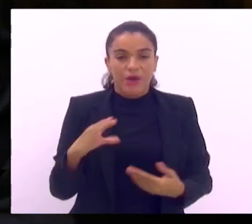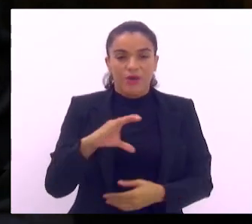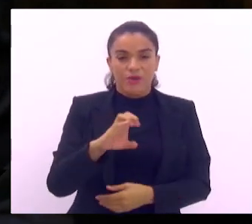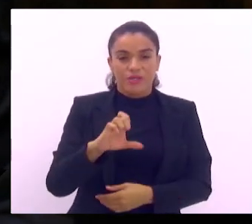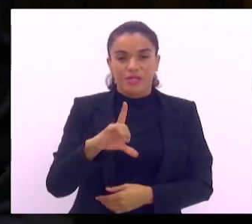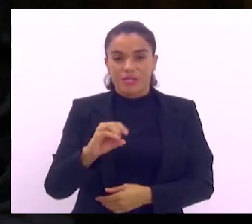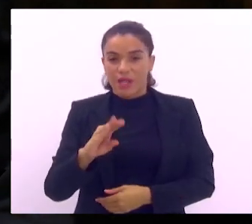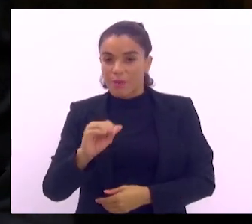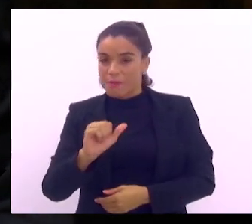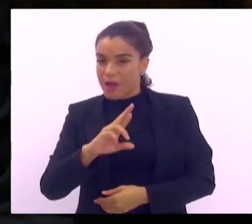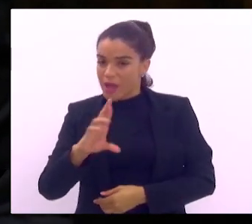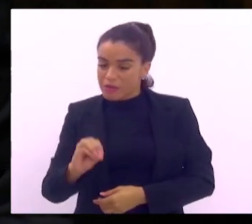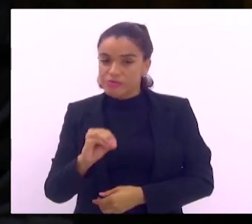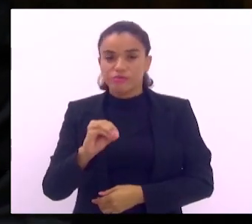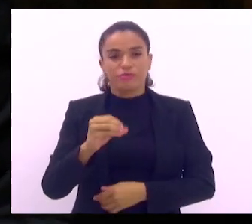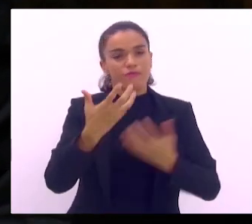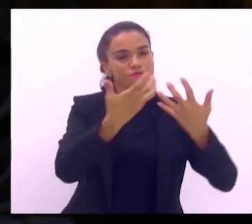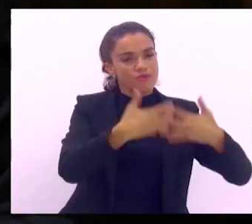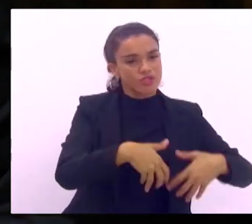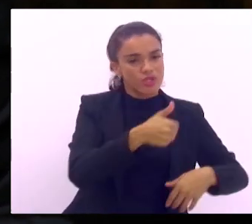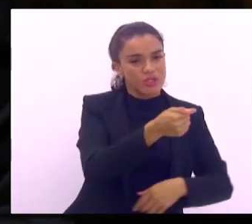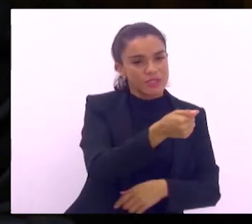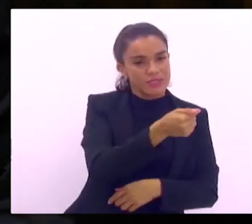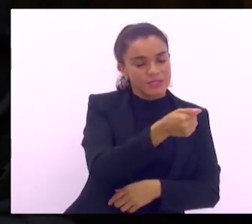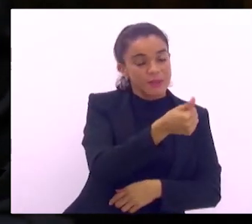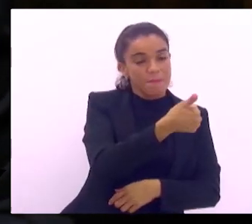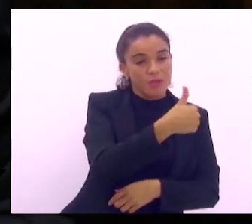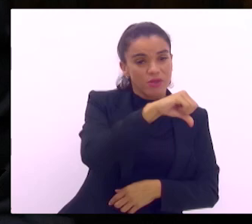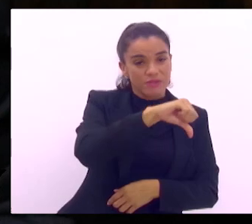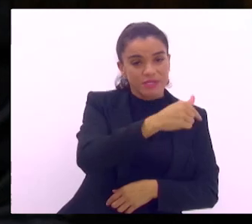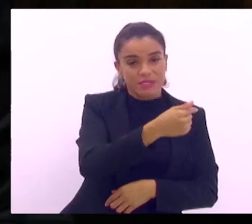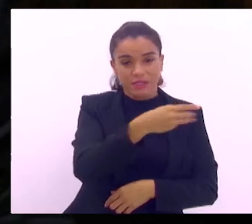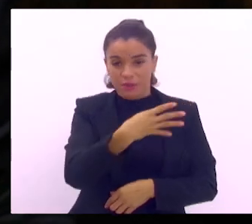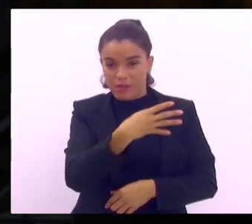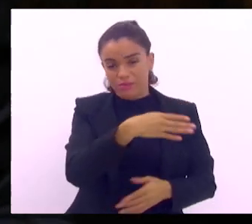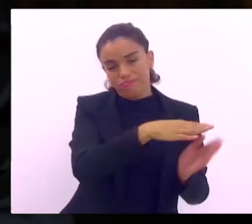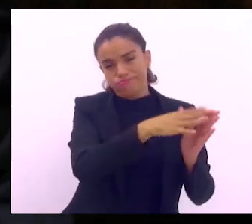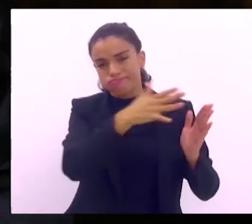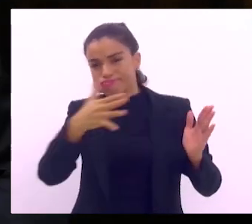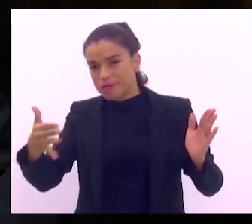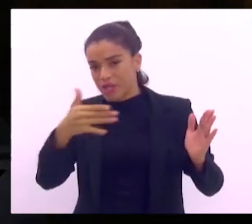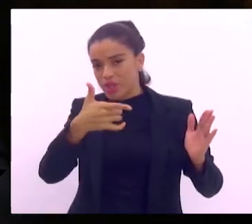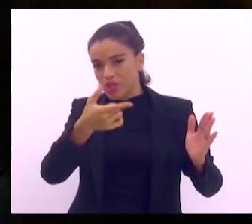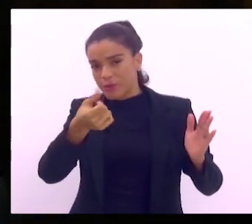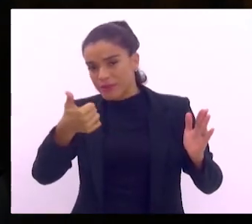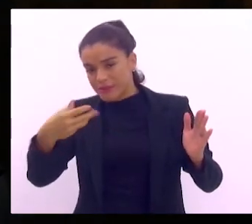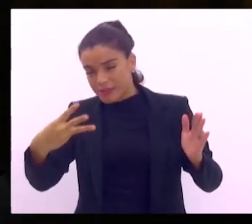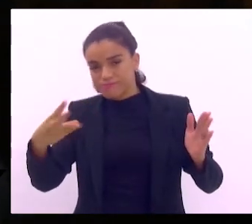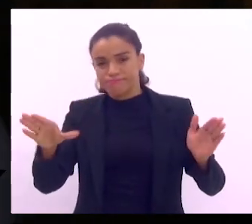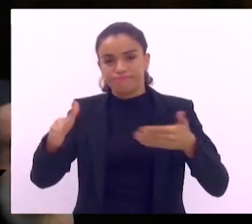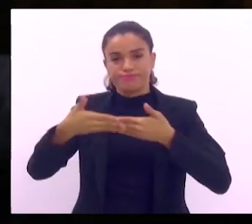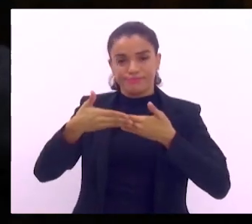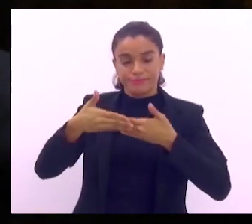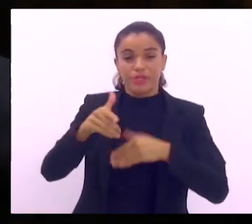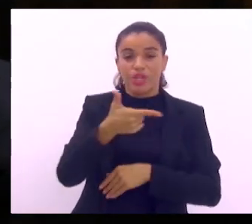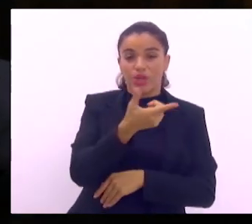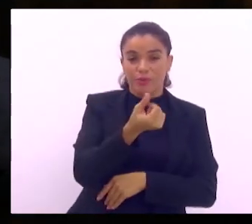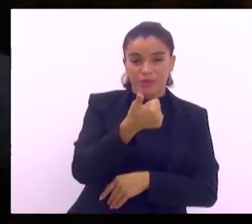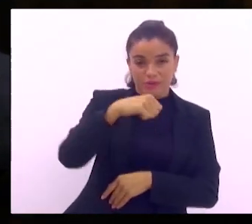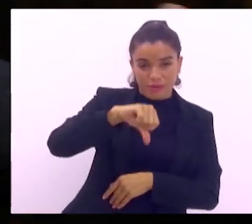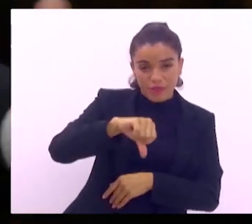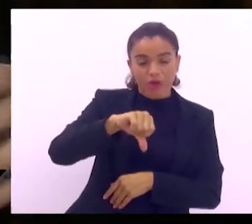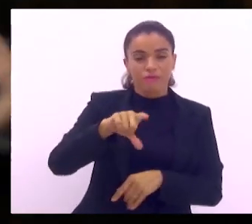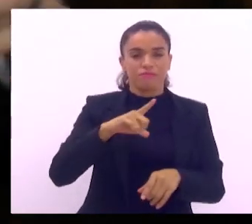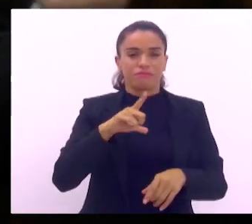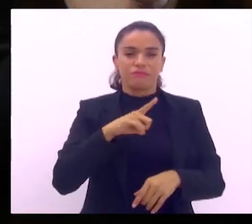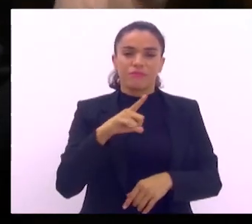por 40 anos, de 74 a 2013, 2013, quando encerrou. Em 2019,